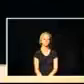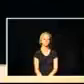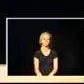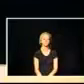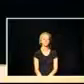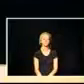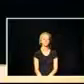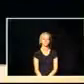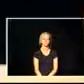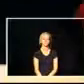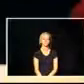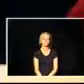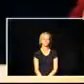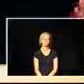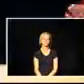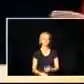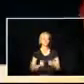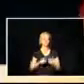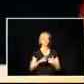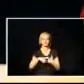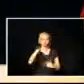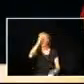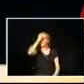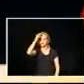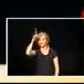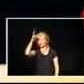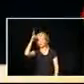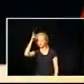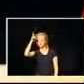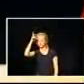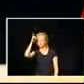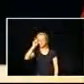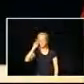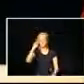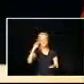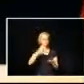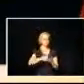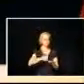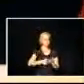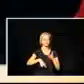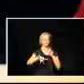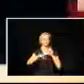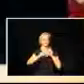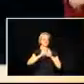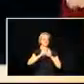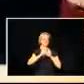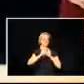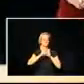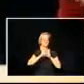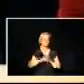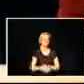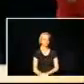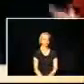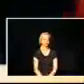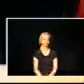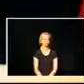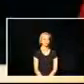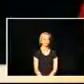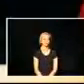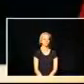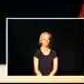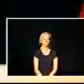lei e não existe nenhum tipo de cobrança em relação a isso. A universidade era para estar muito